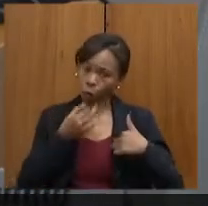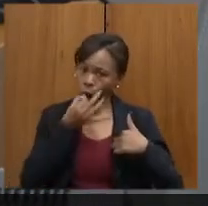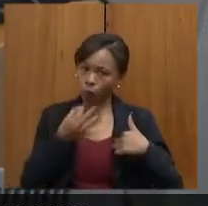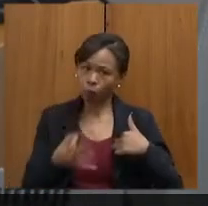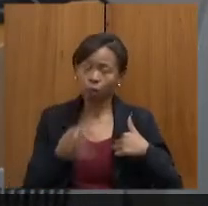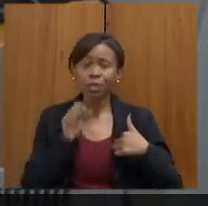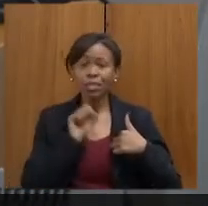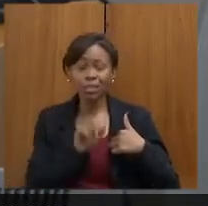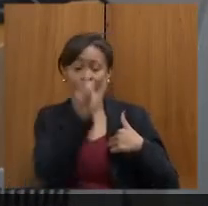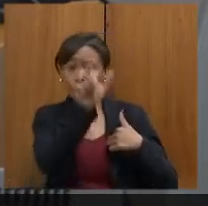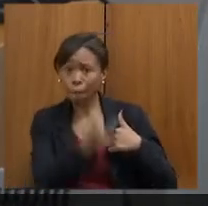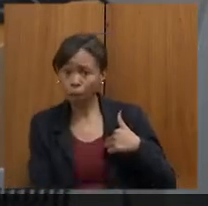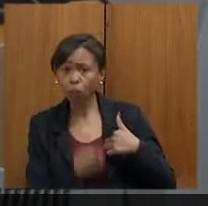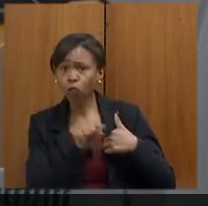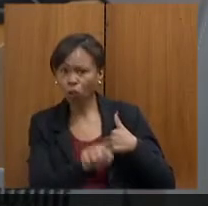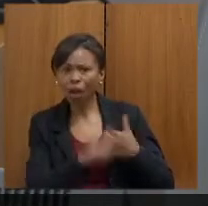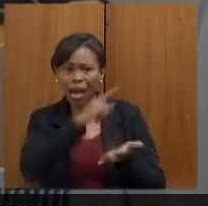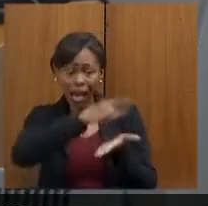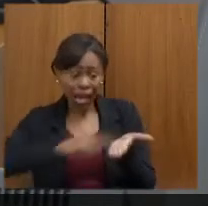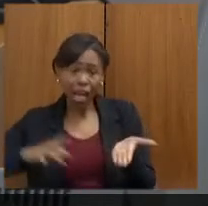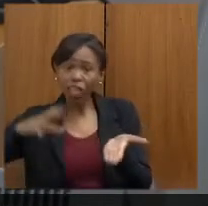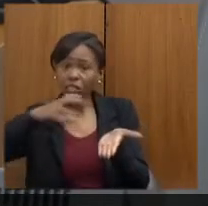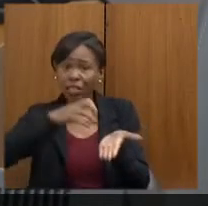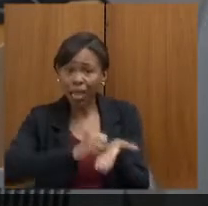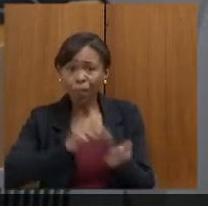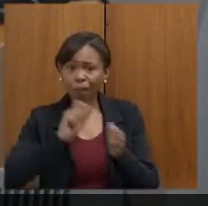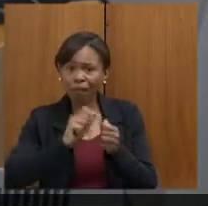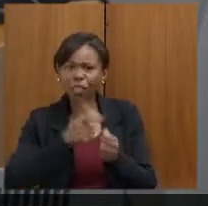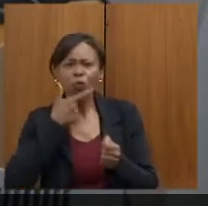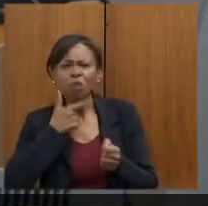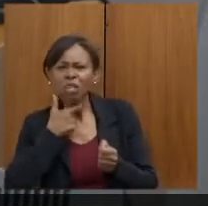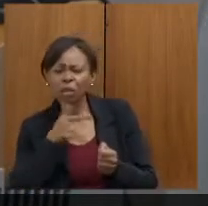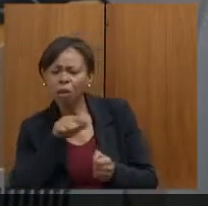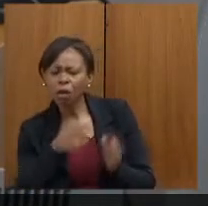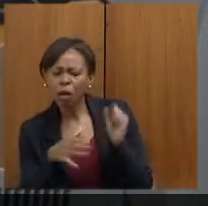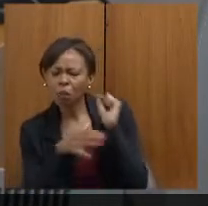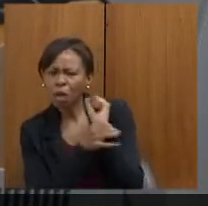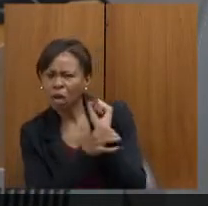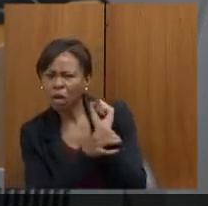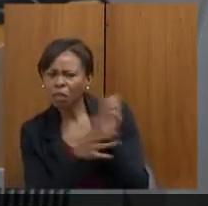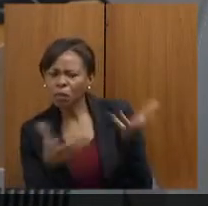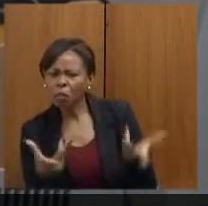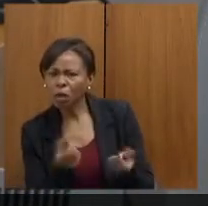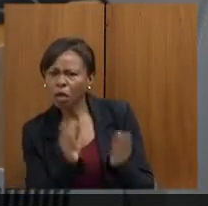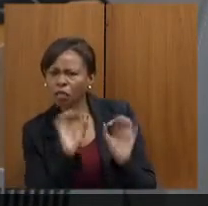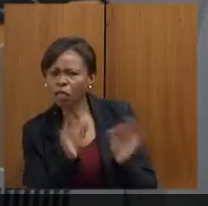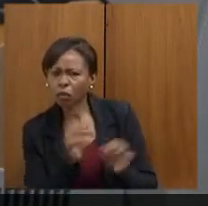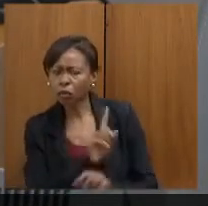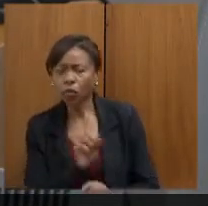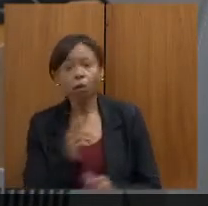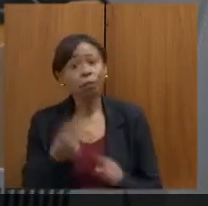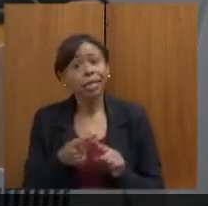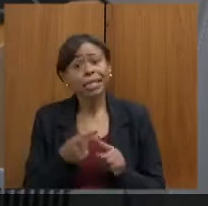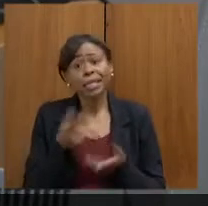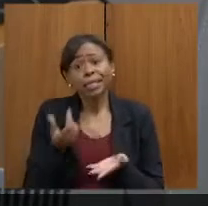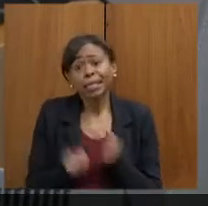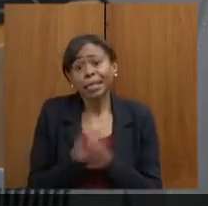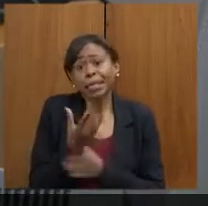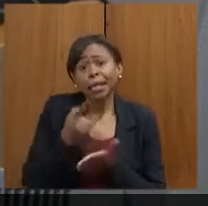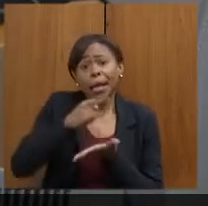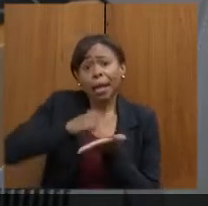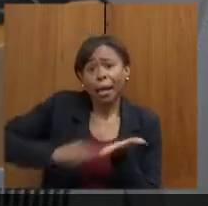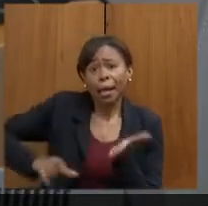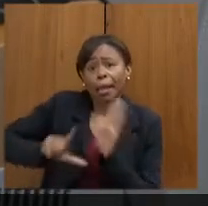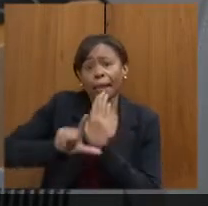pessoa que tem que se auto-regulamentar para saber se aquele queijo é só de boa qualidade ou não porque por mais que a gente crie uma regulamentação por mais quente que